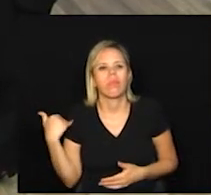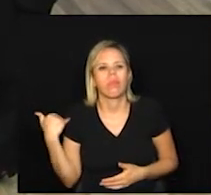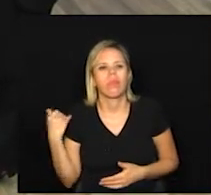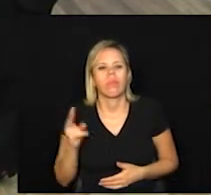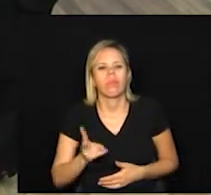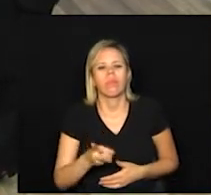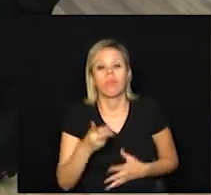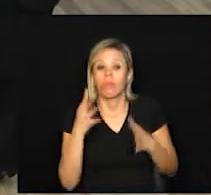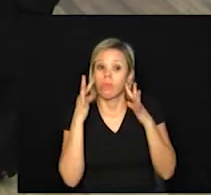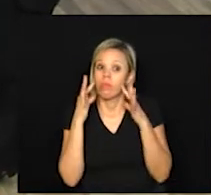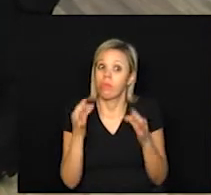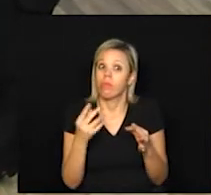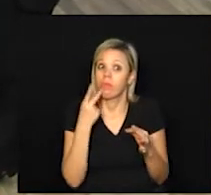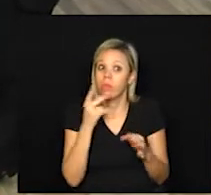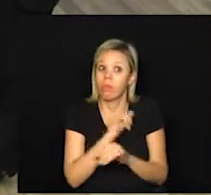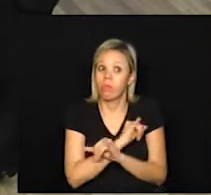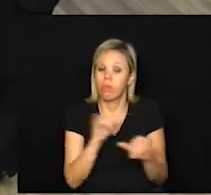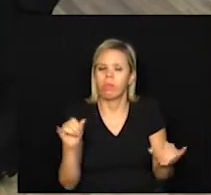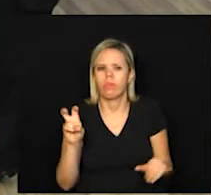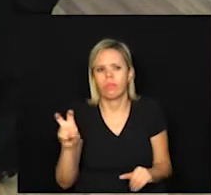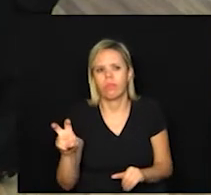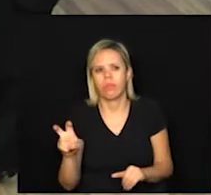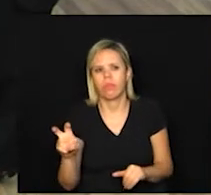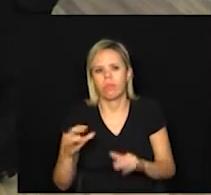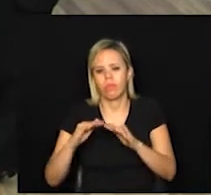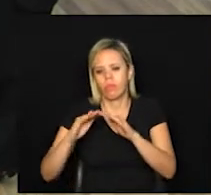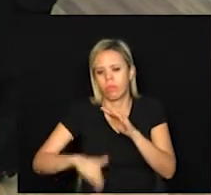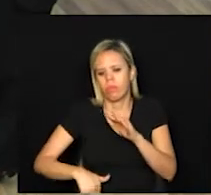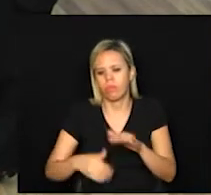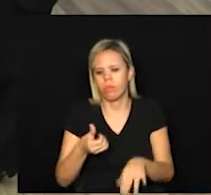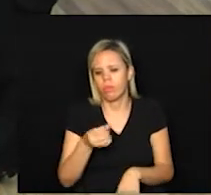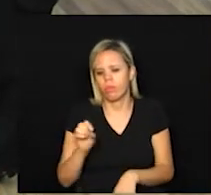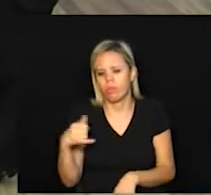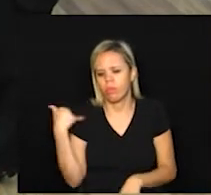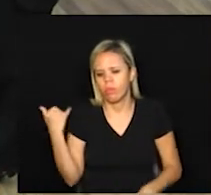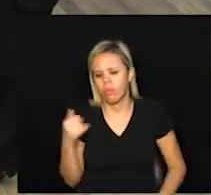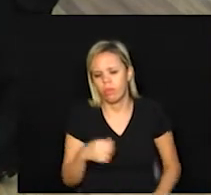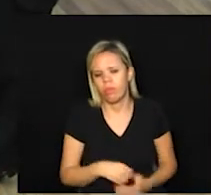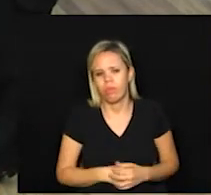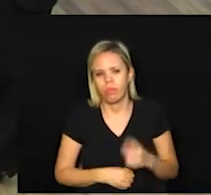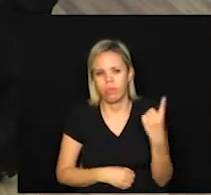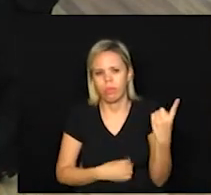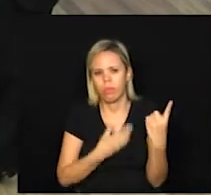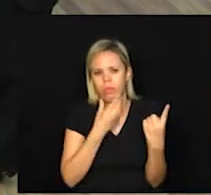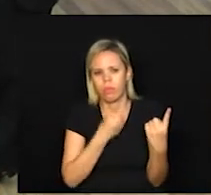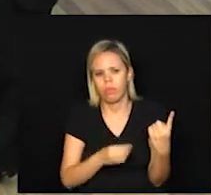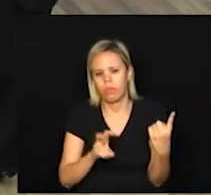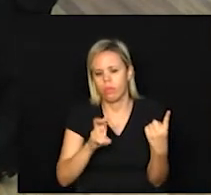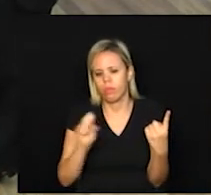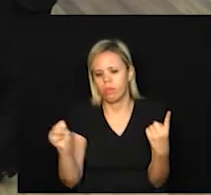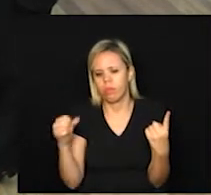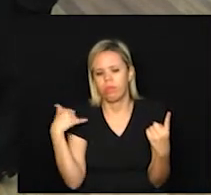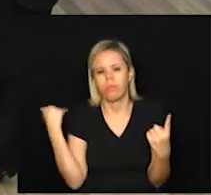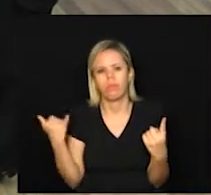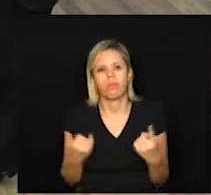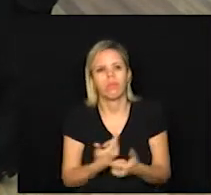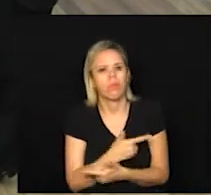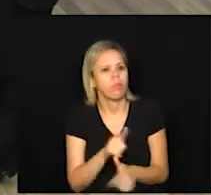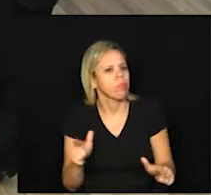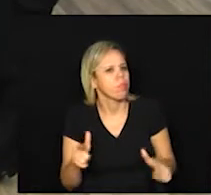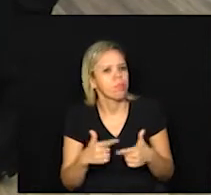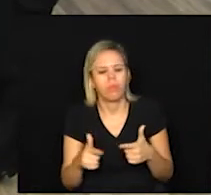sempre chamo a atenção aqui, 5 abaixo dos 60 anos, um homem de 58 anos não